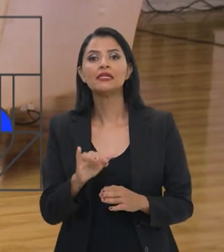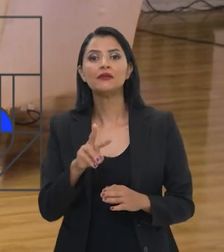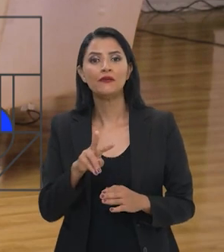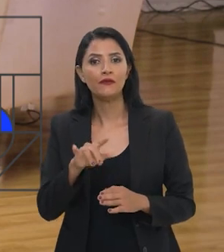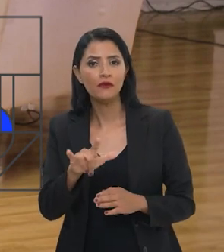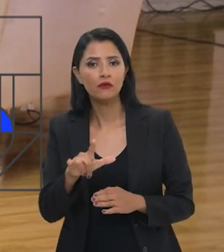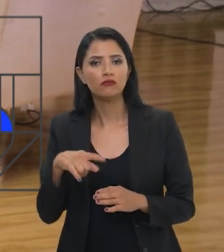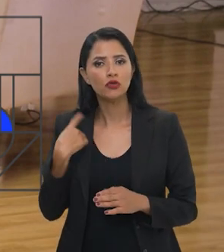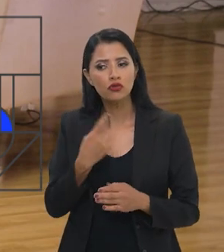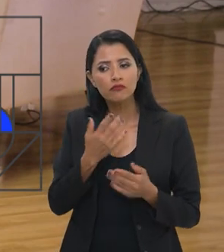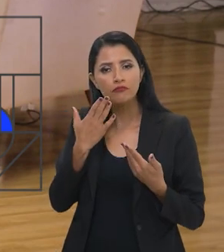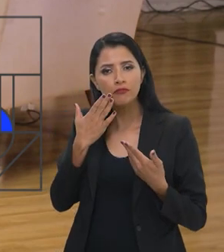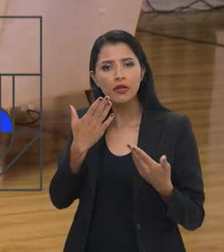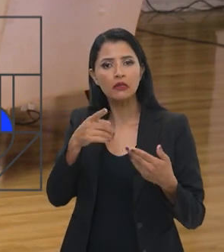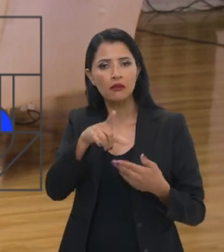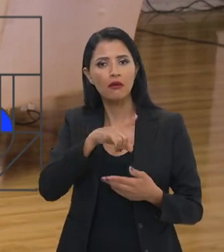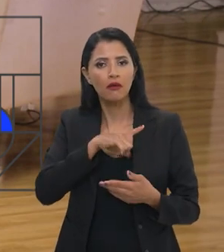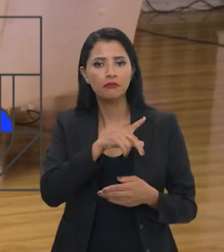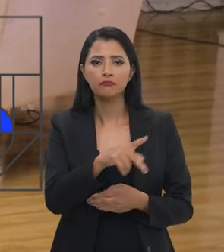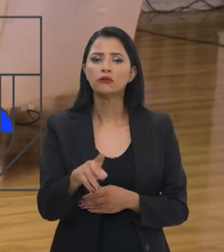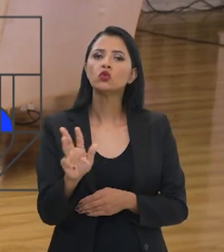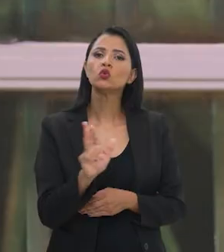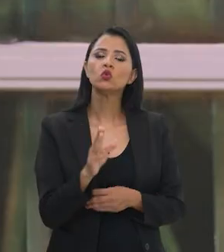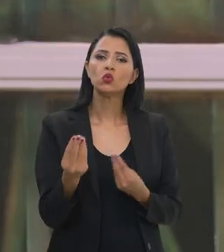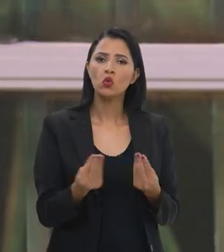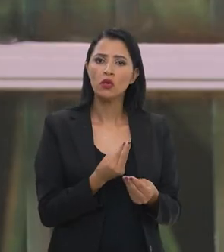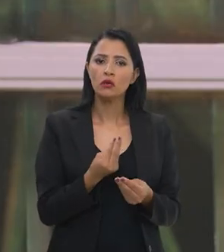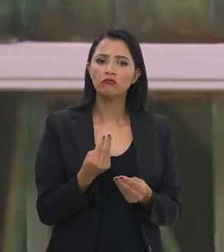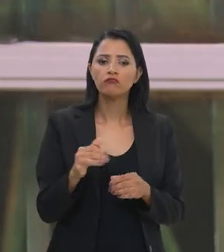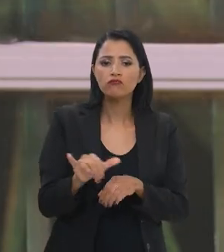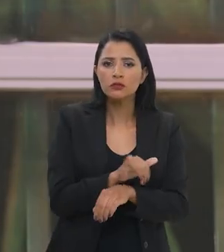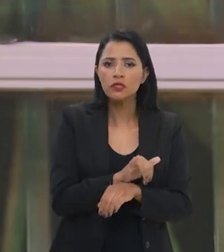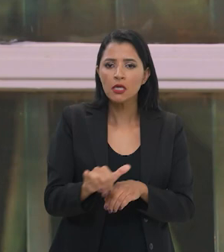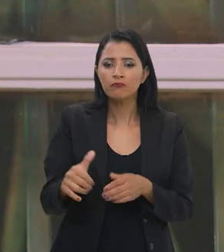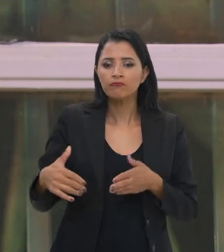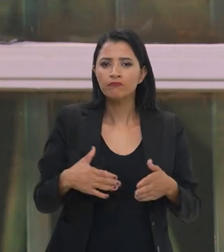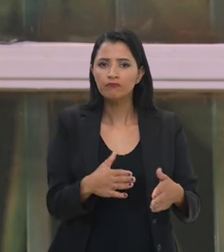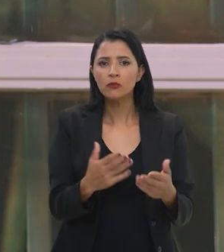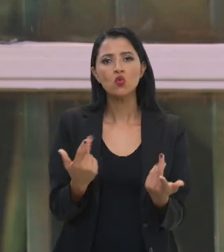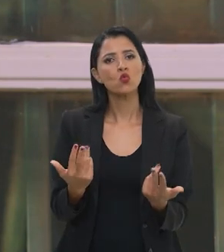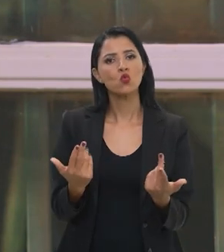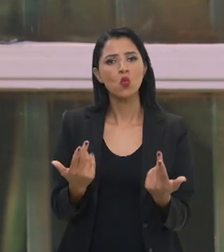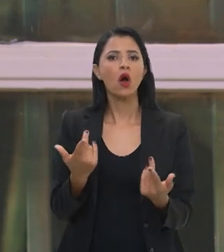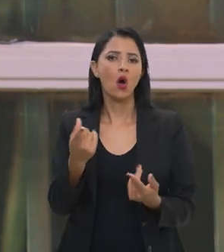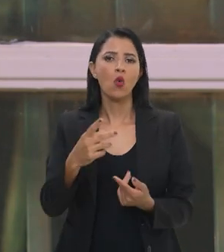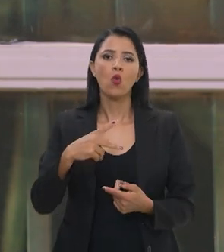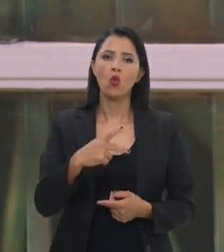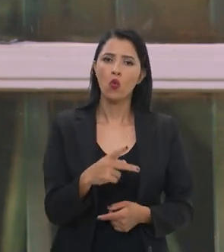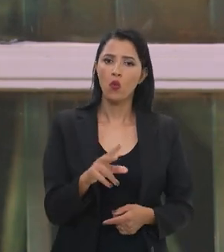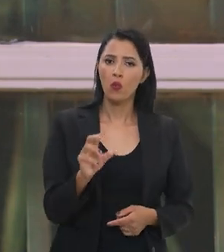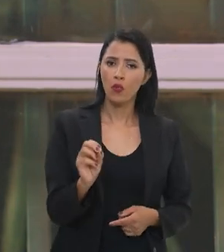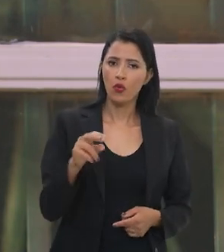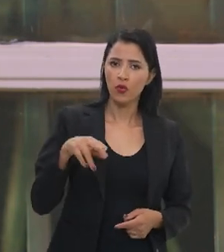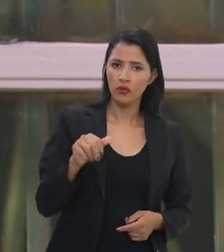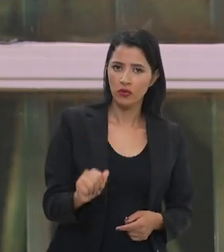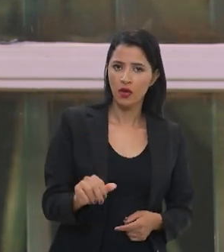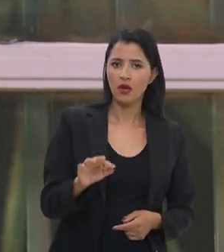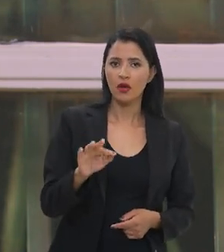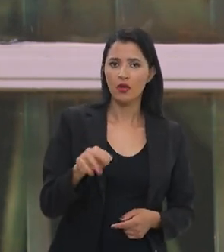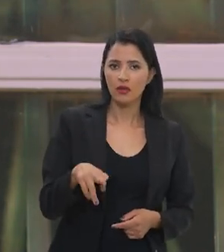Civil para que a gente possa apresentar o presidente Lula um caminho semelhante ao que foi o